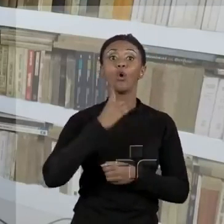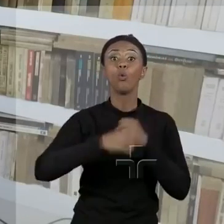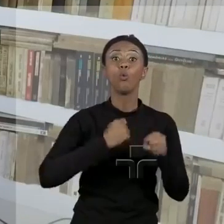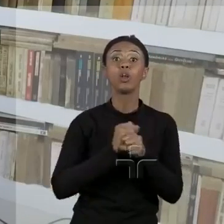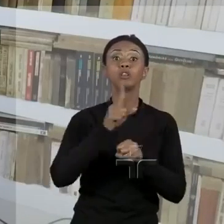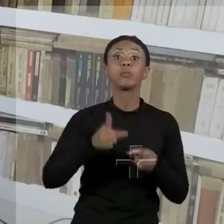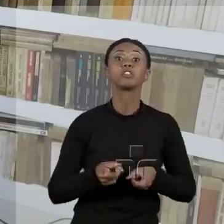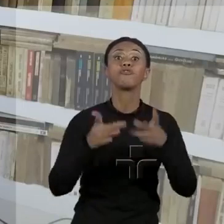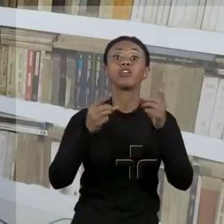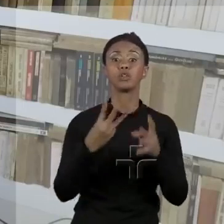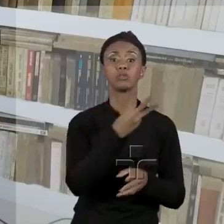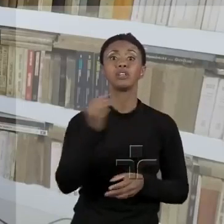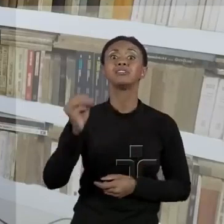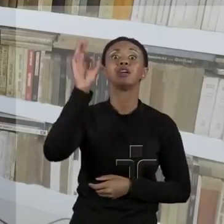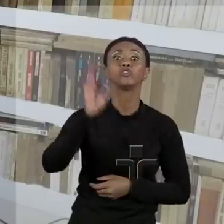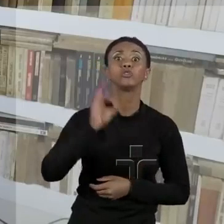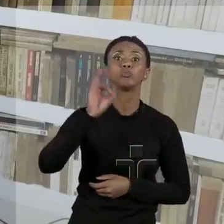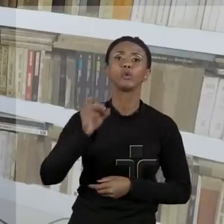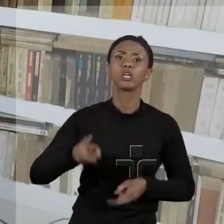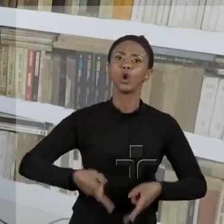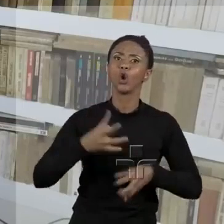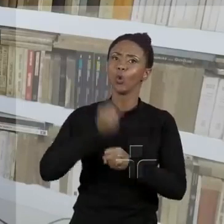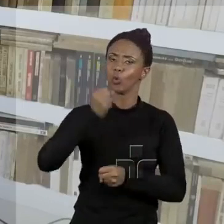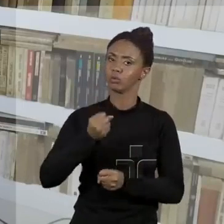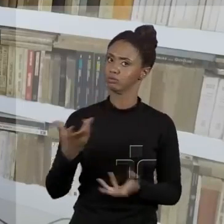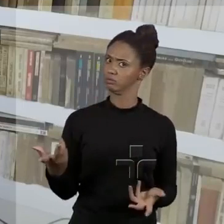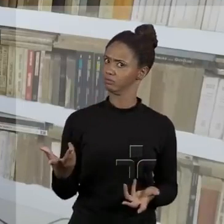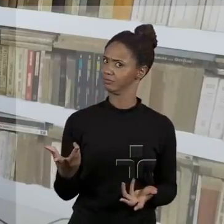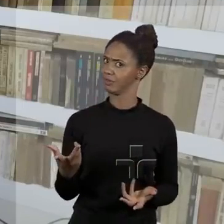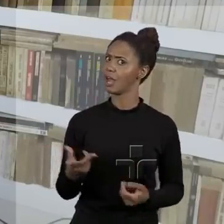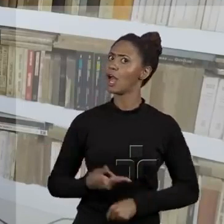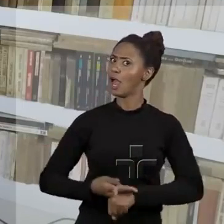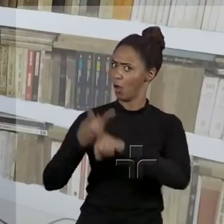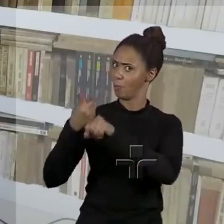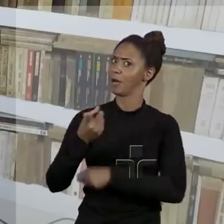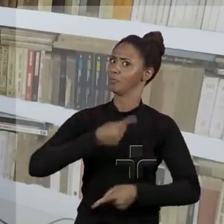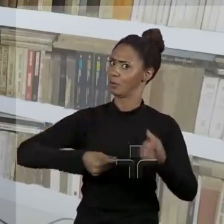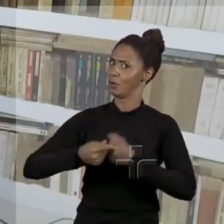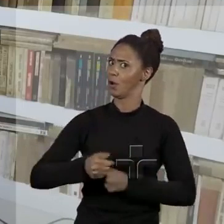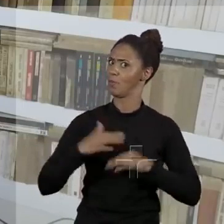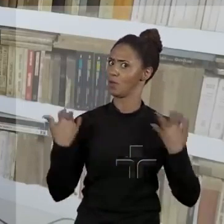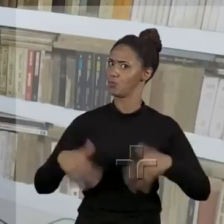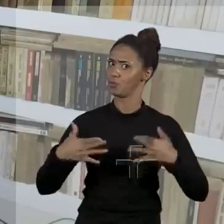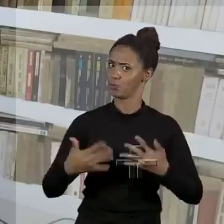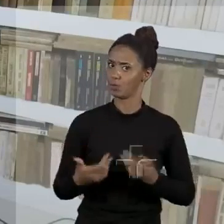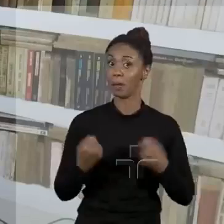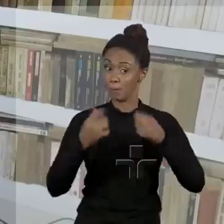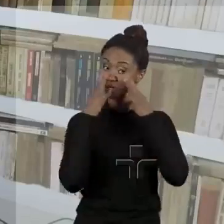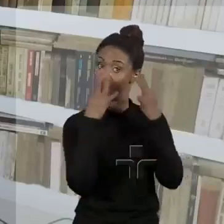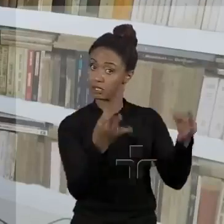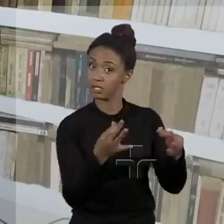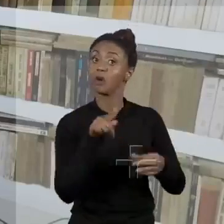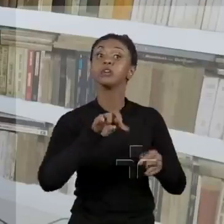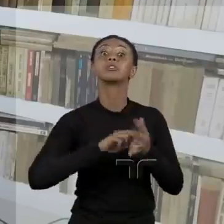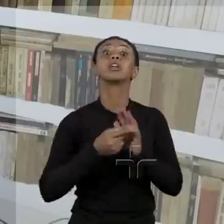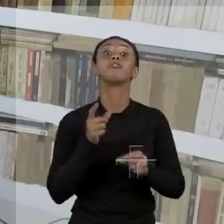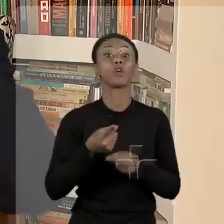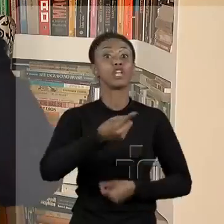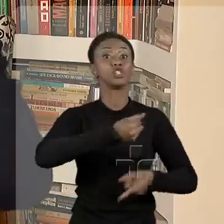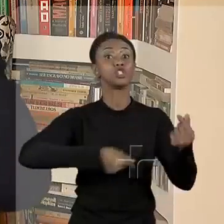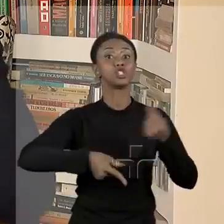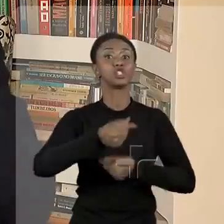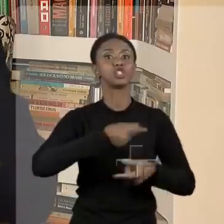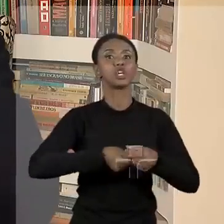com 300% de lucro. É caso de prêmio Nobel da economia. Ninguém leva isso a sério. Isso é lavagem de